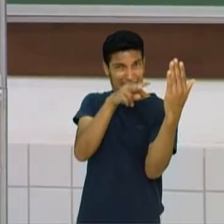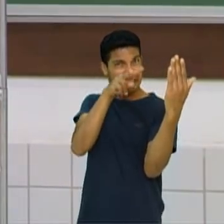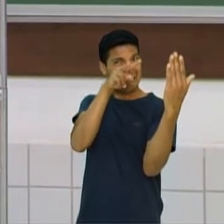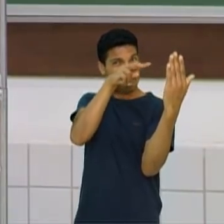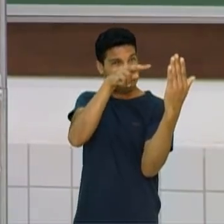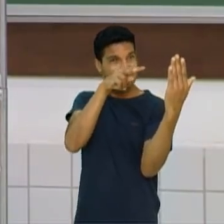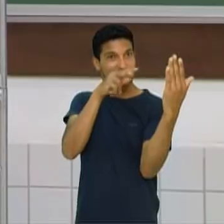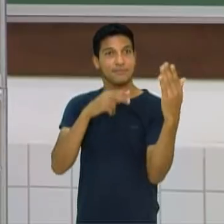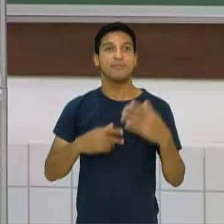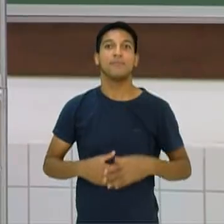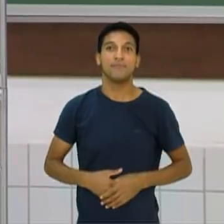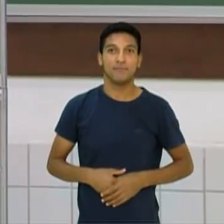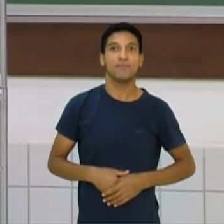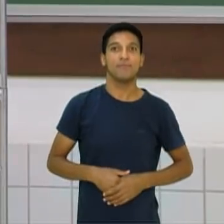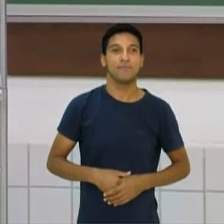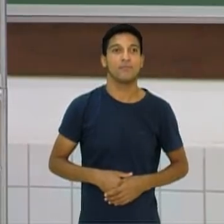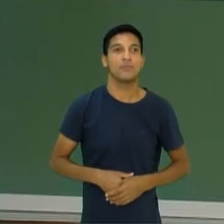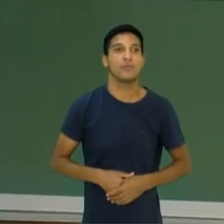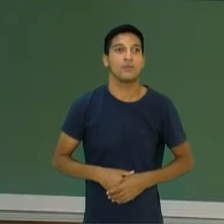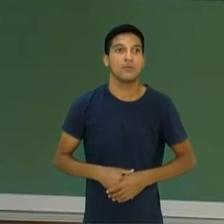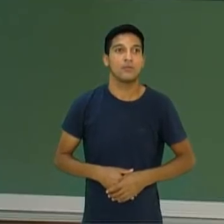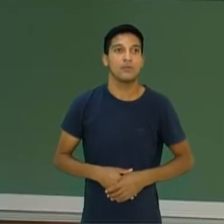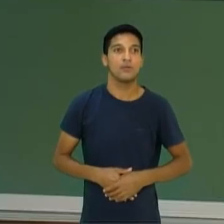Então são três